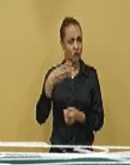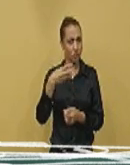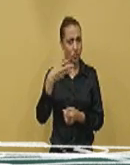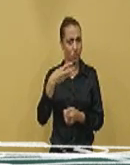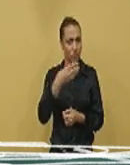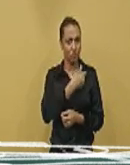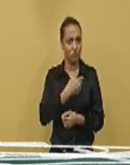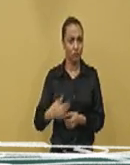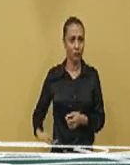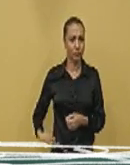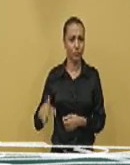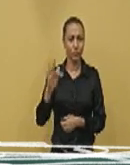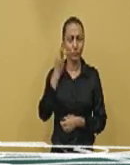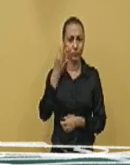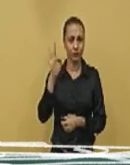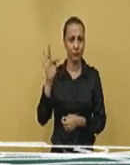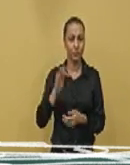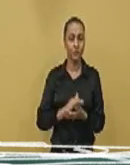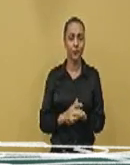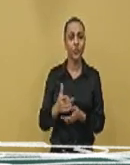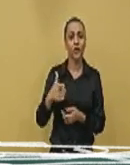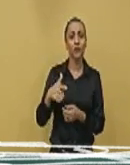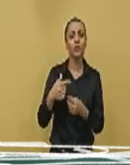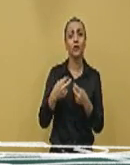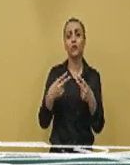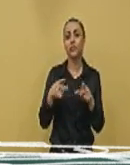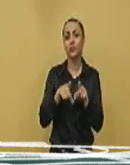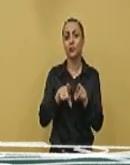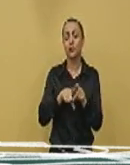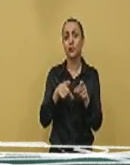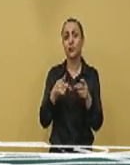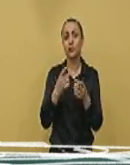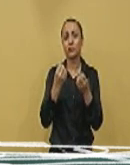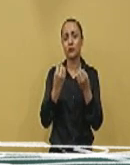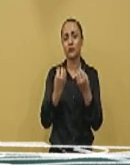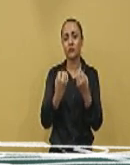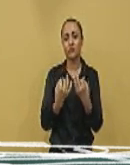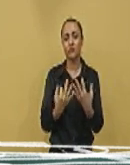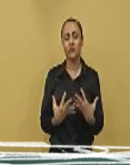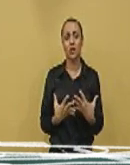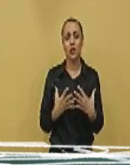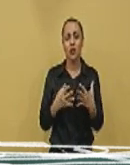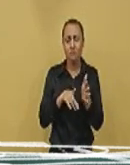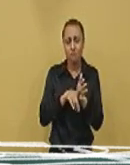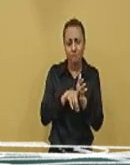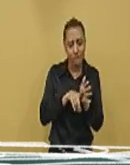federal. E outra coisa também é que, analisando toda a conjuntura